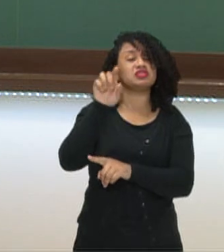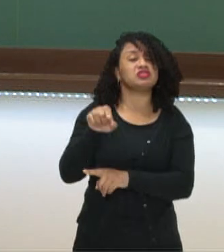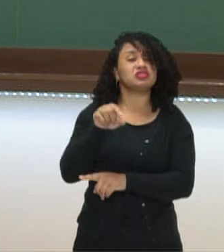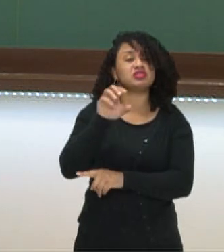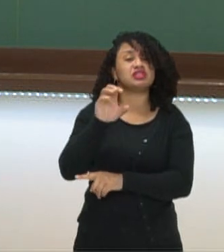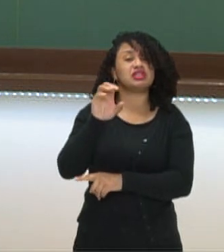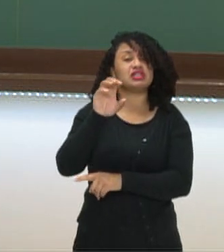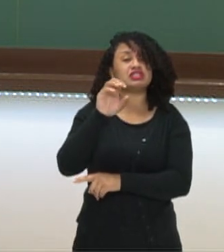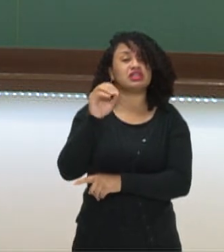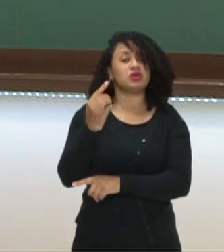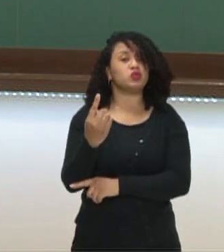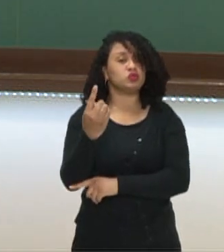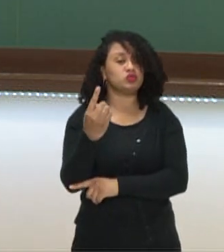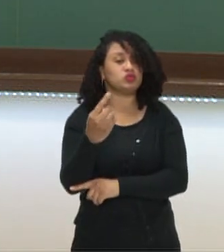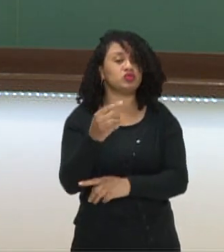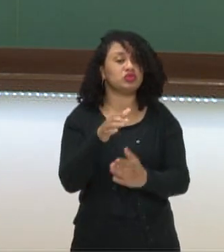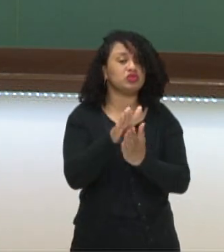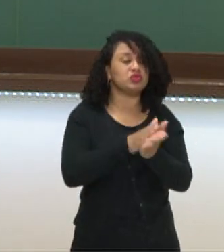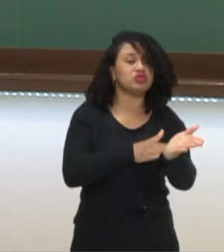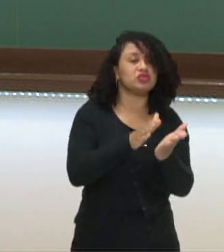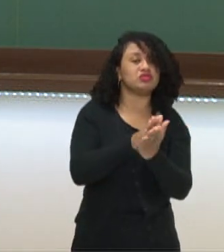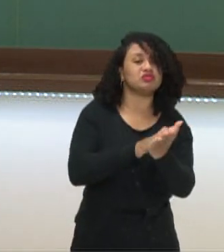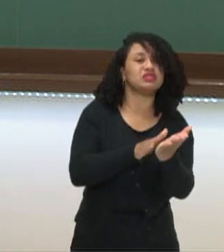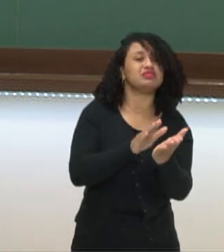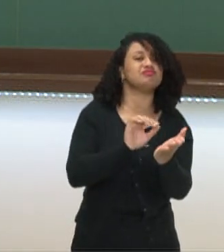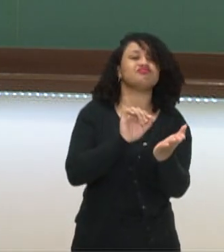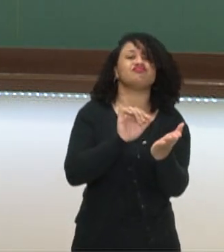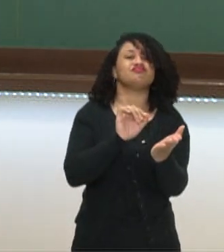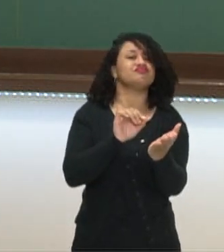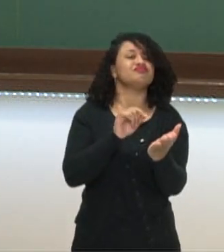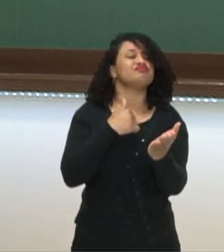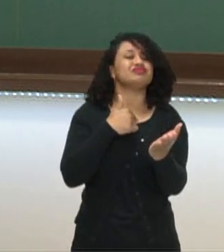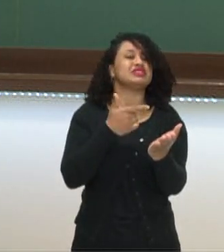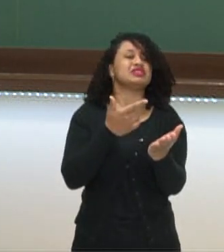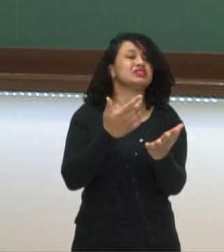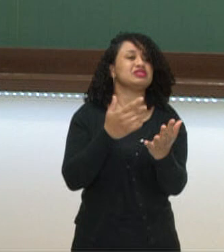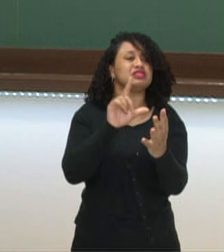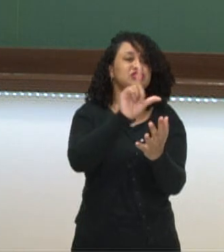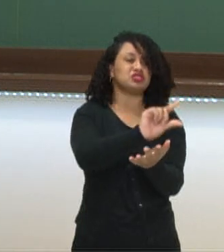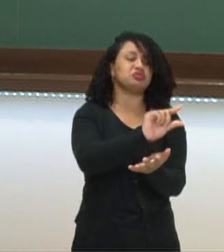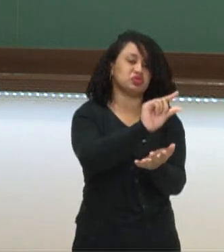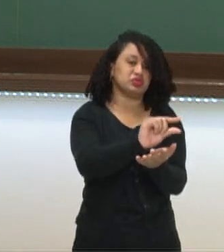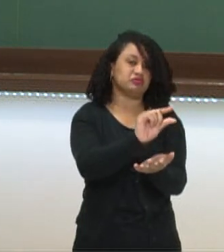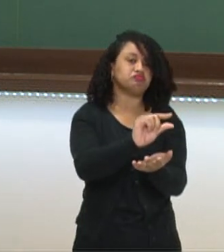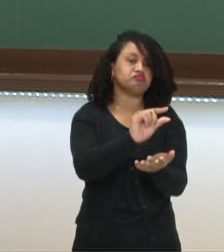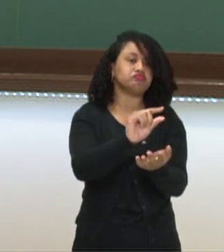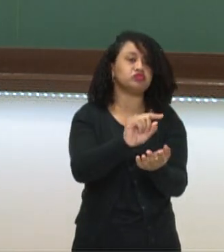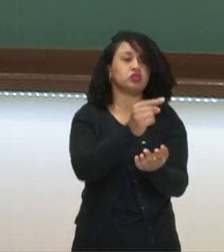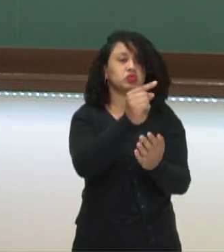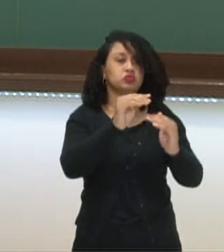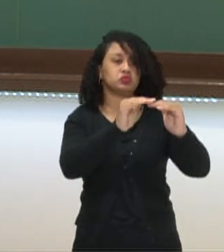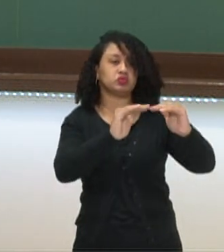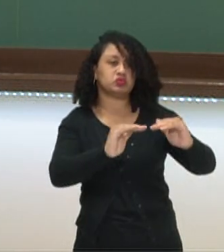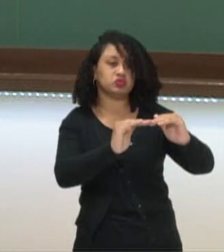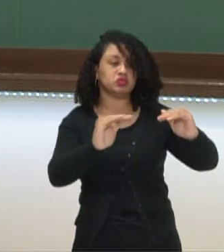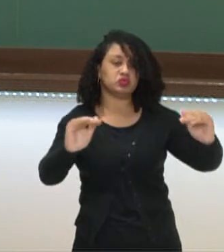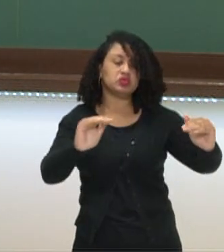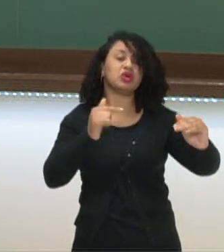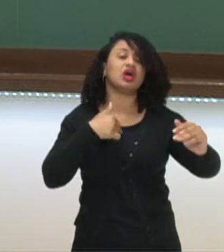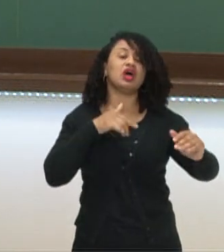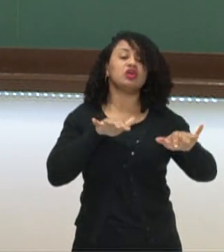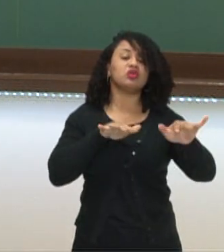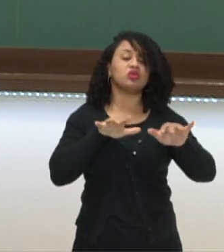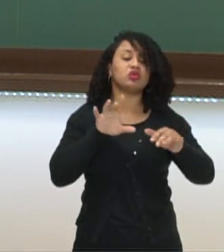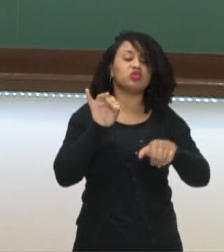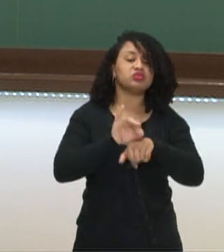500,01, o atrito irá, nesse caso, diminuir aqui, atingir um outro nível, e aí o objeto